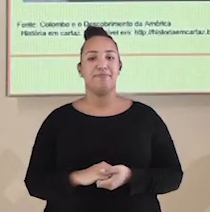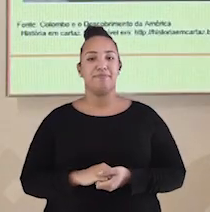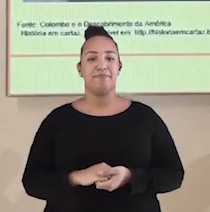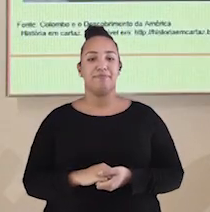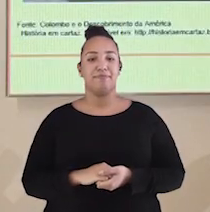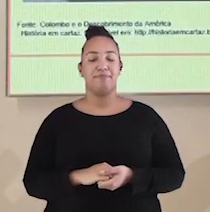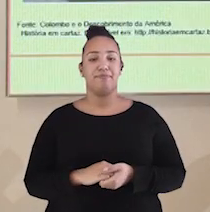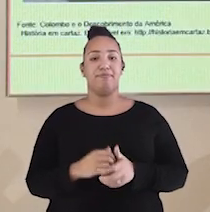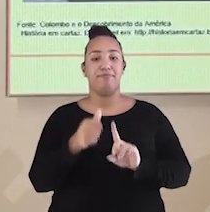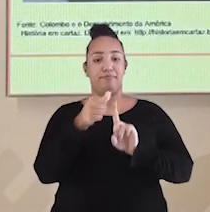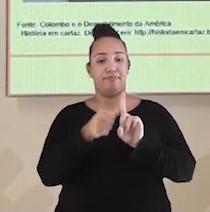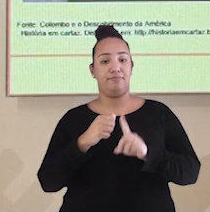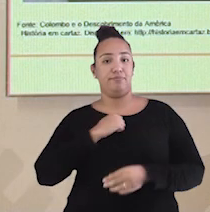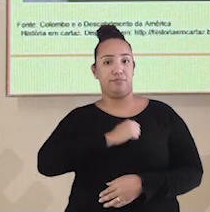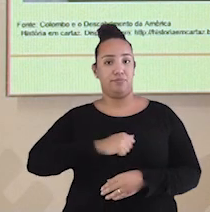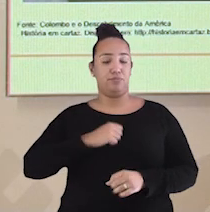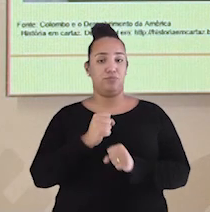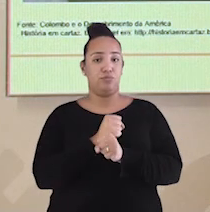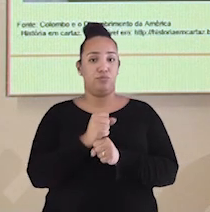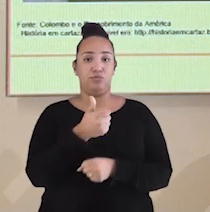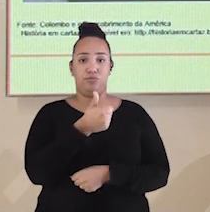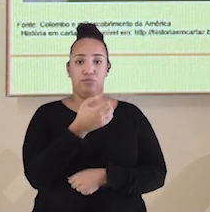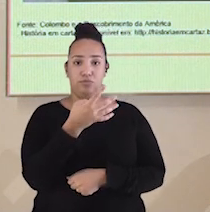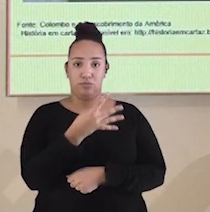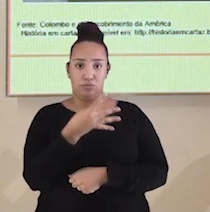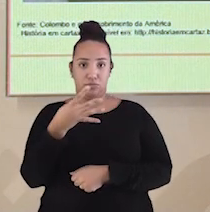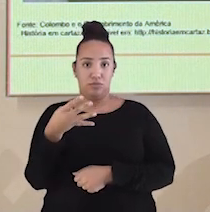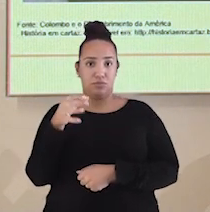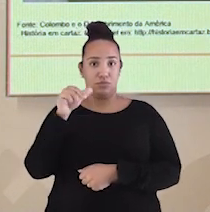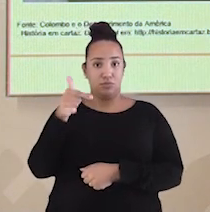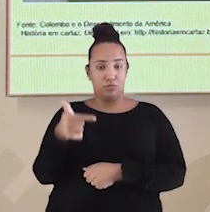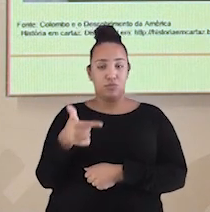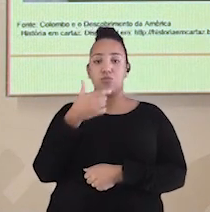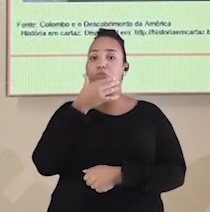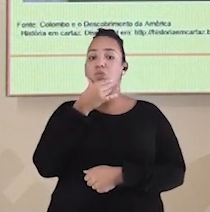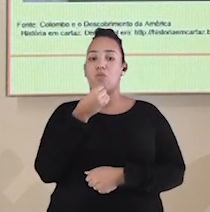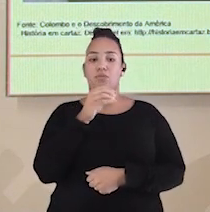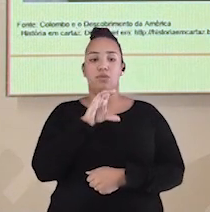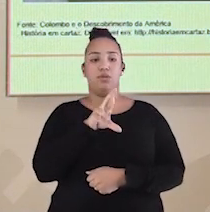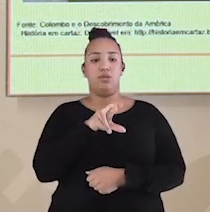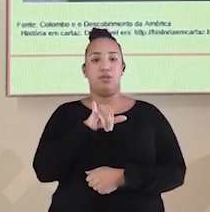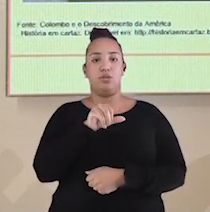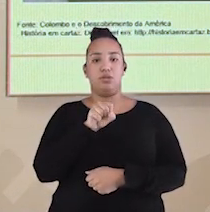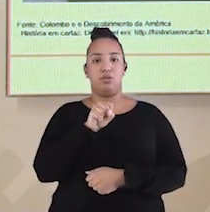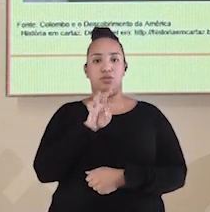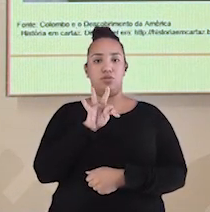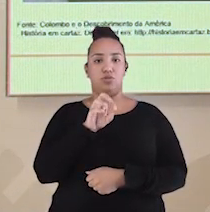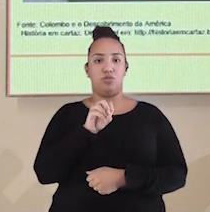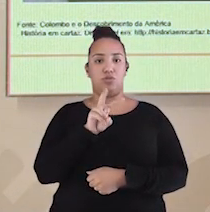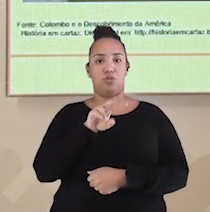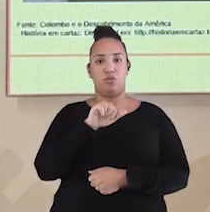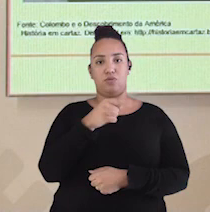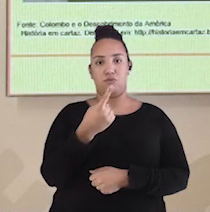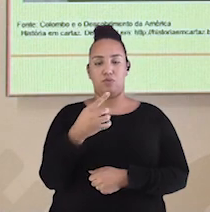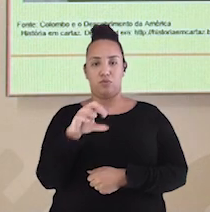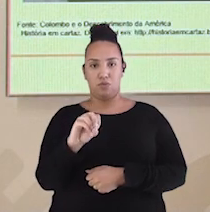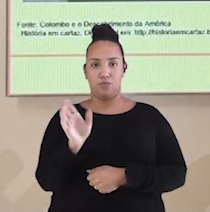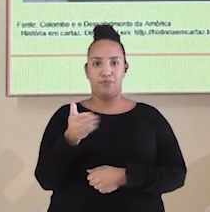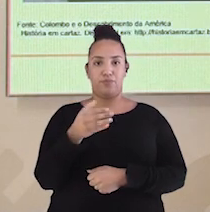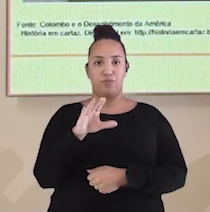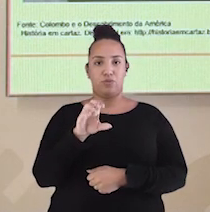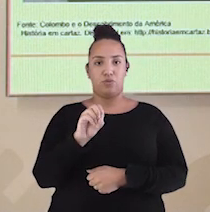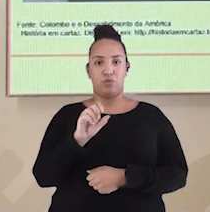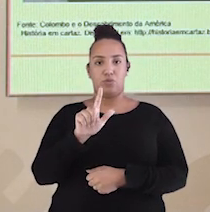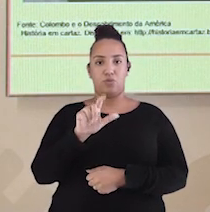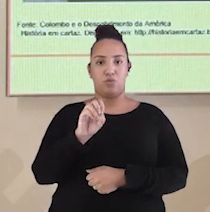Em agosto de 1942, o explorador Cristóvão Colombo saiu da Espanha com rumo às Índias. Ele